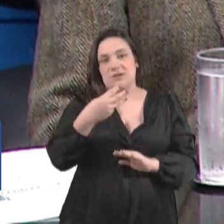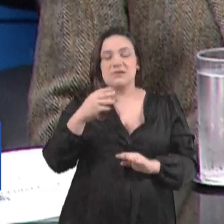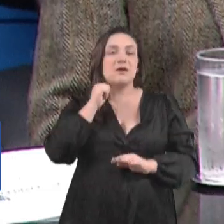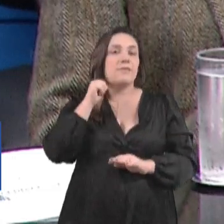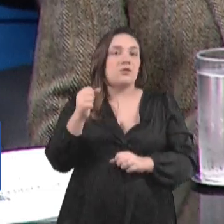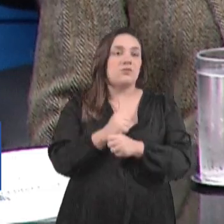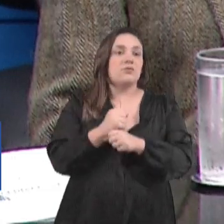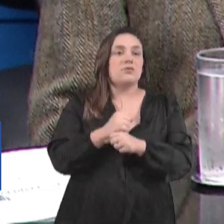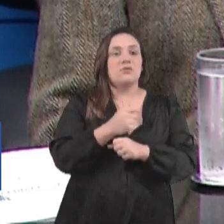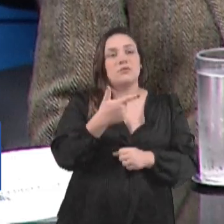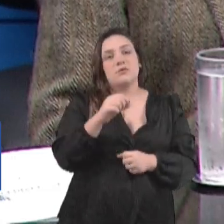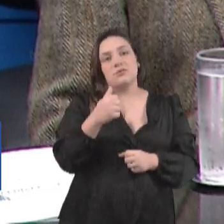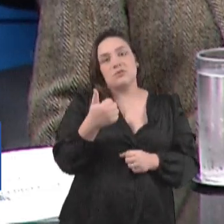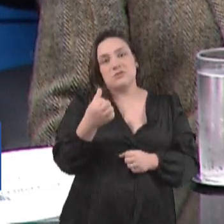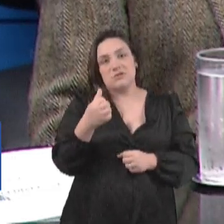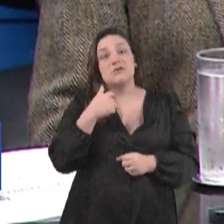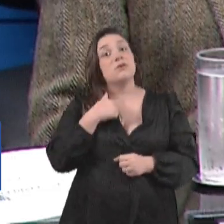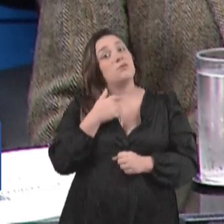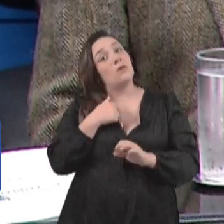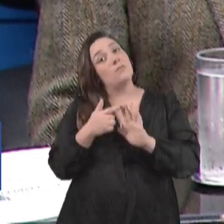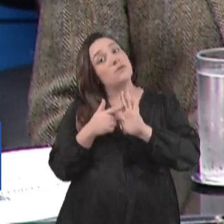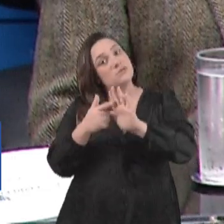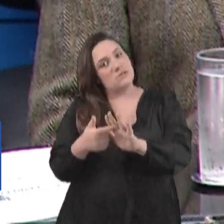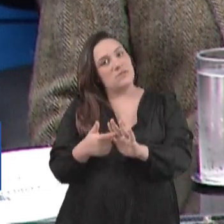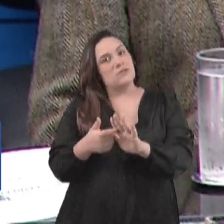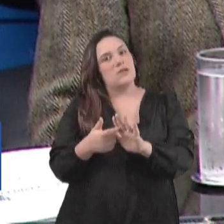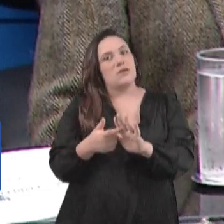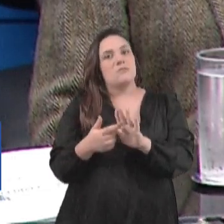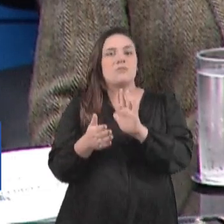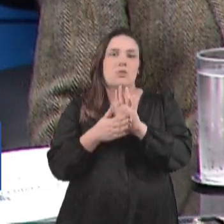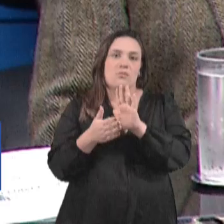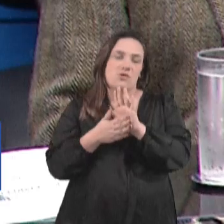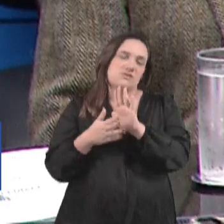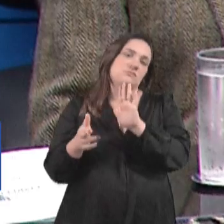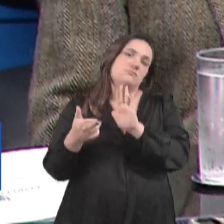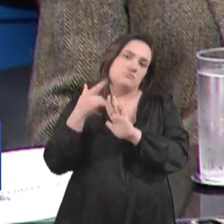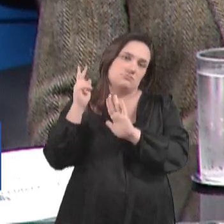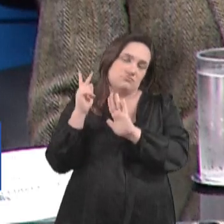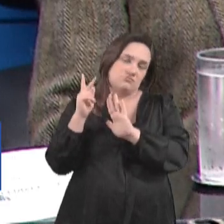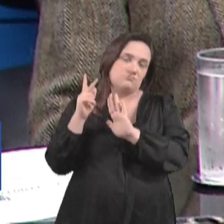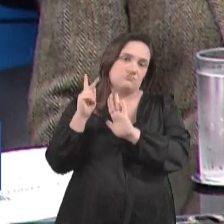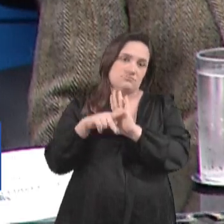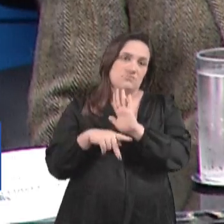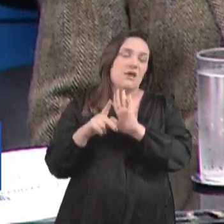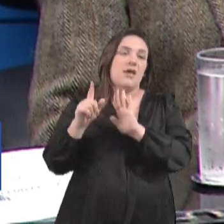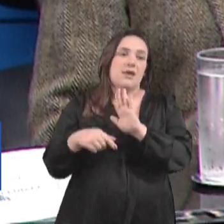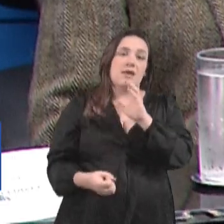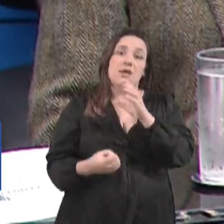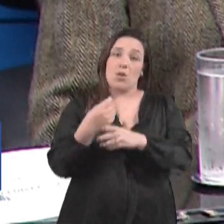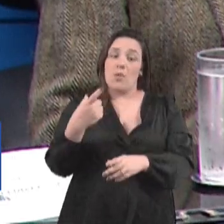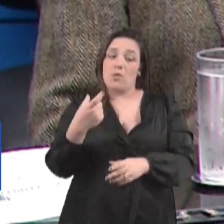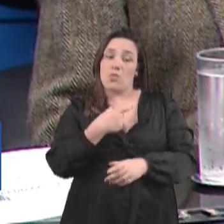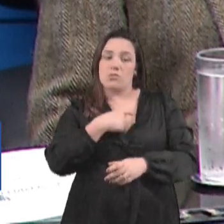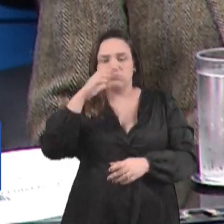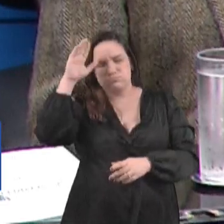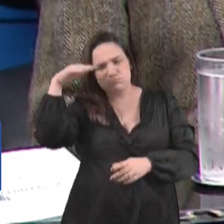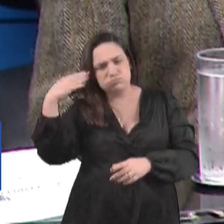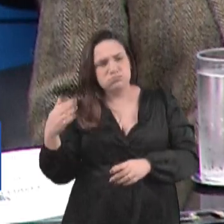2016, que tive a honra de apresentar como parlamentar desta Casa, instituiu essa comenda